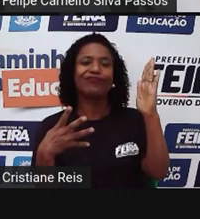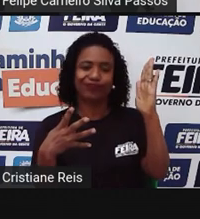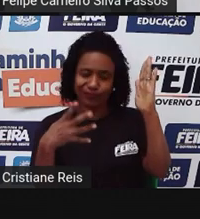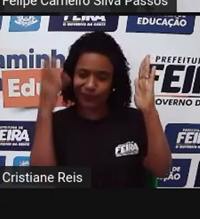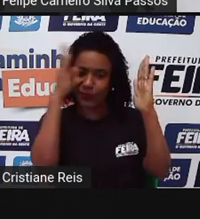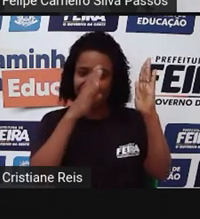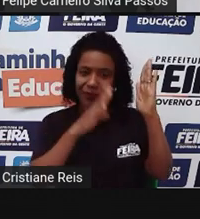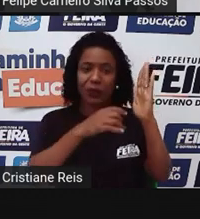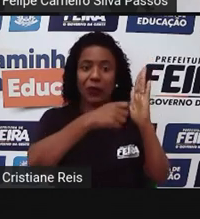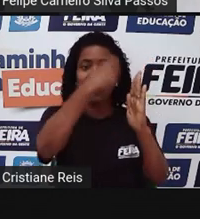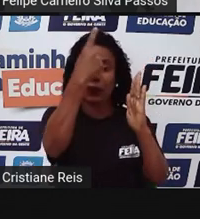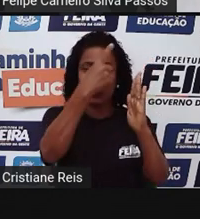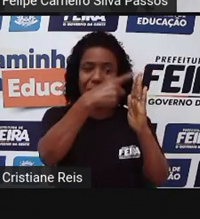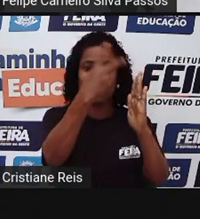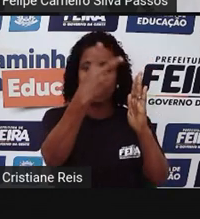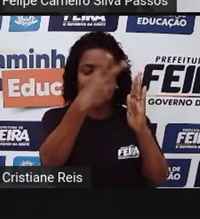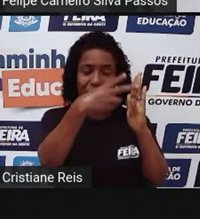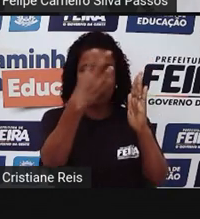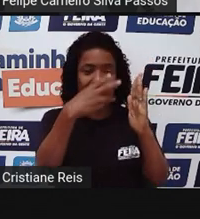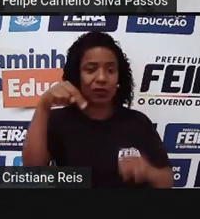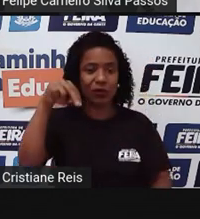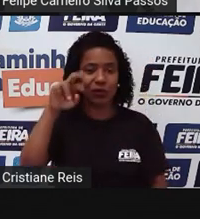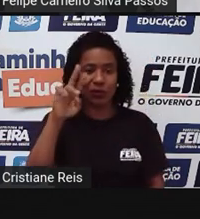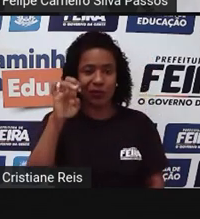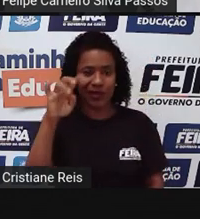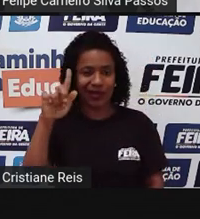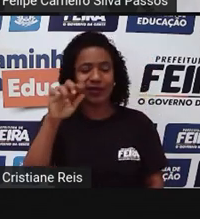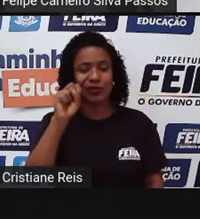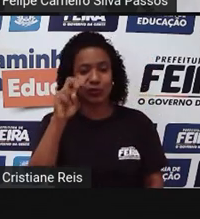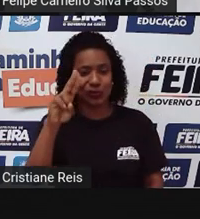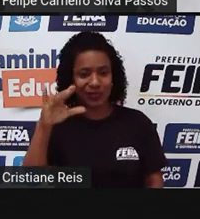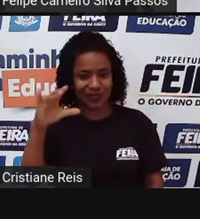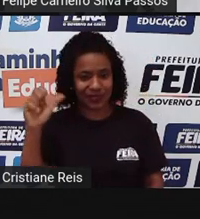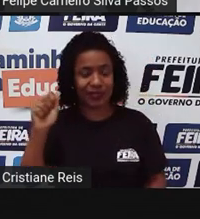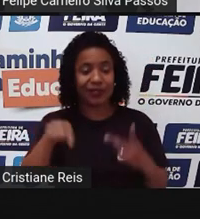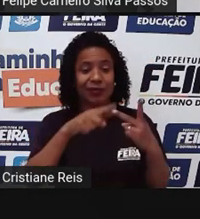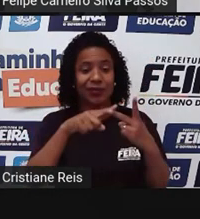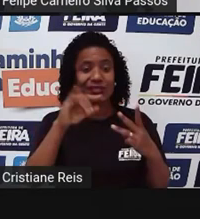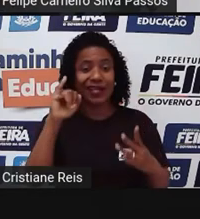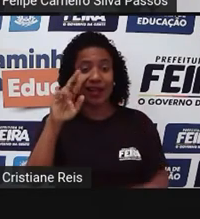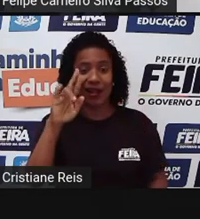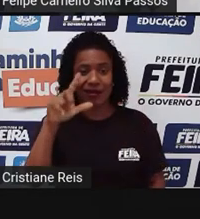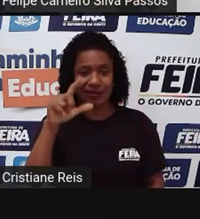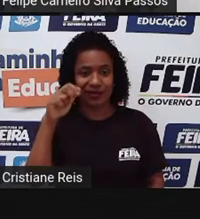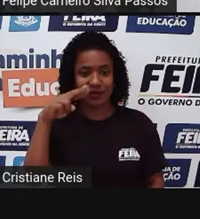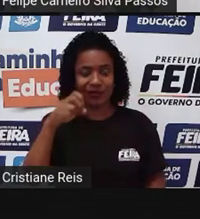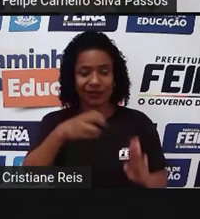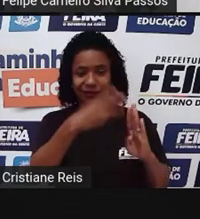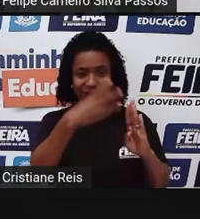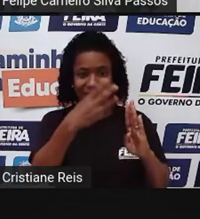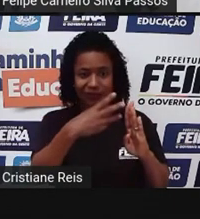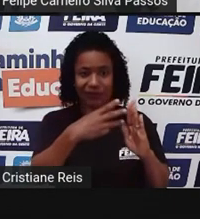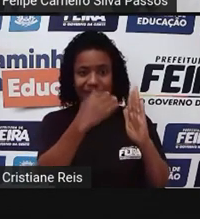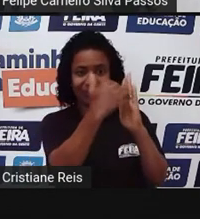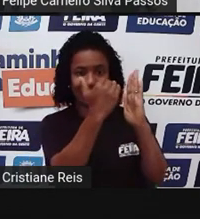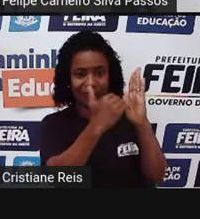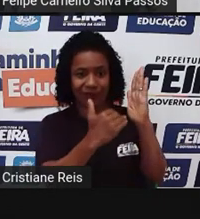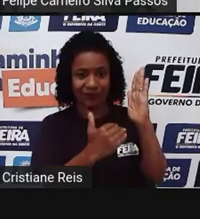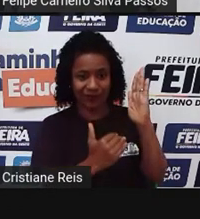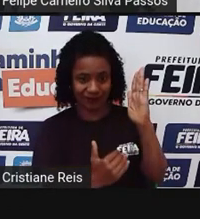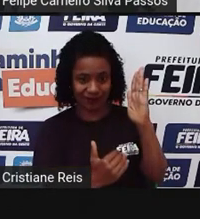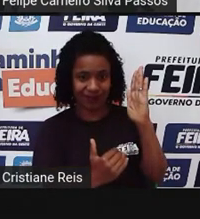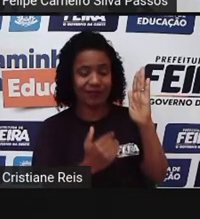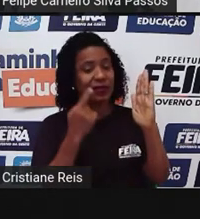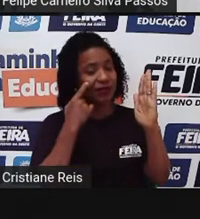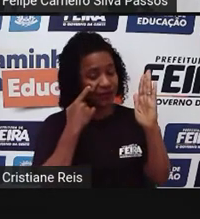Né? Em primeiro lugar tem a Noruega, em segundo a Suíça, em terceiro a Irlanda. Só que esse IDH ele também varia dentro do Brasil.